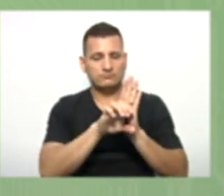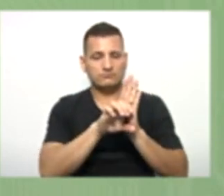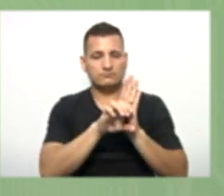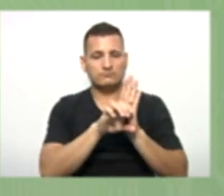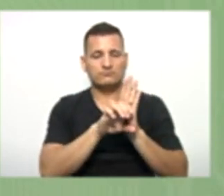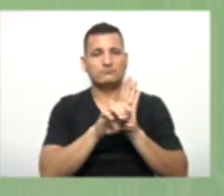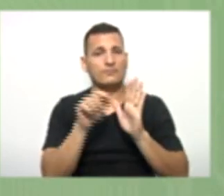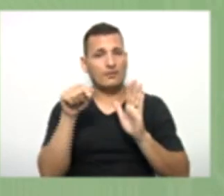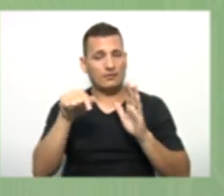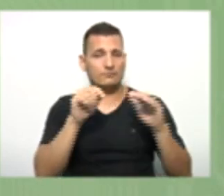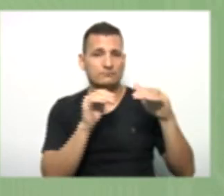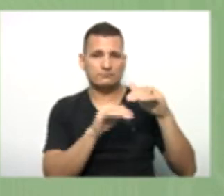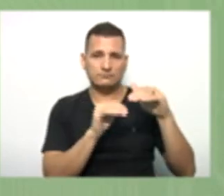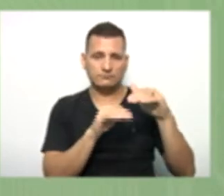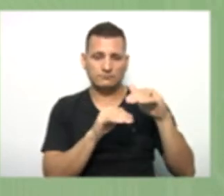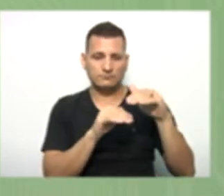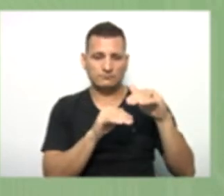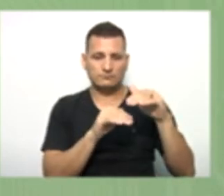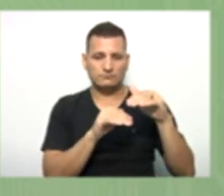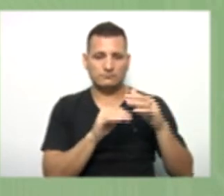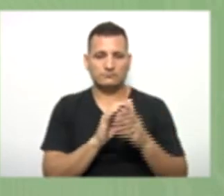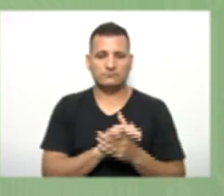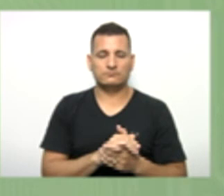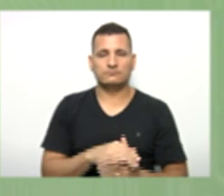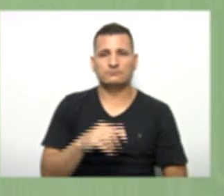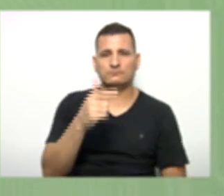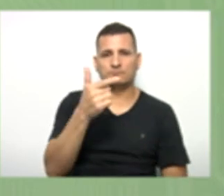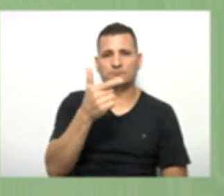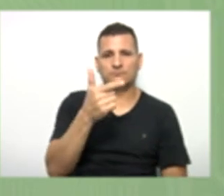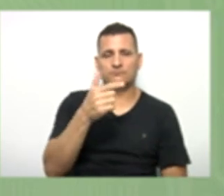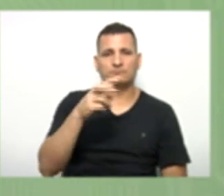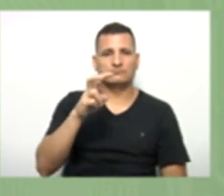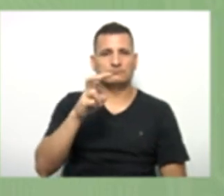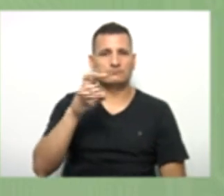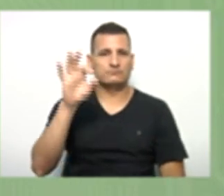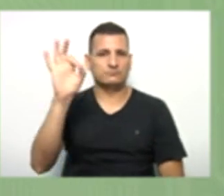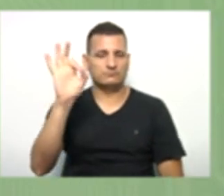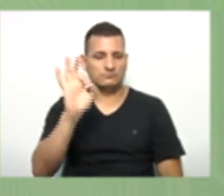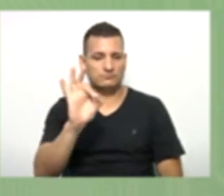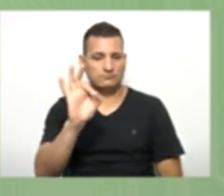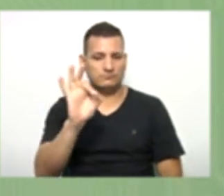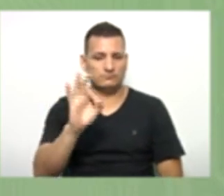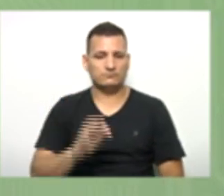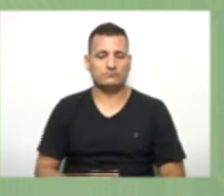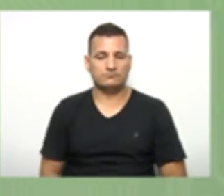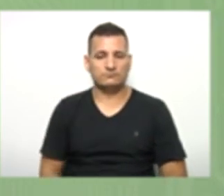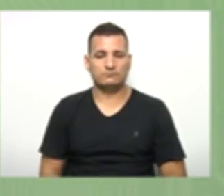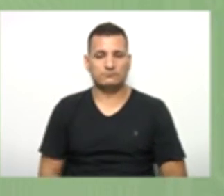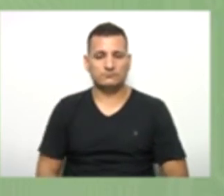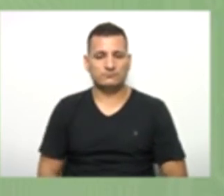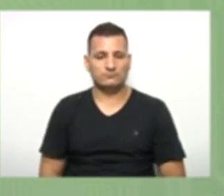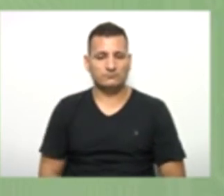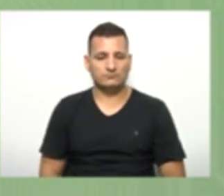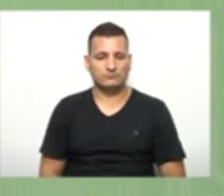essa reserva seria... De 25%. De 25%.